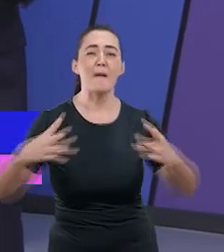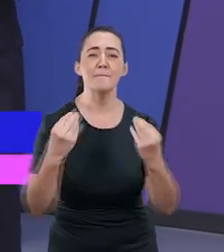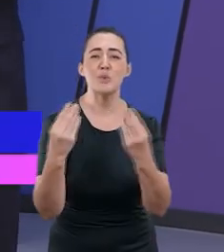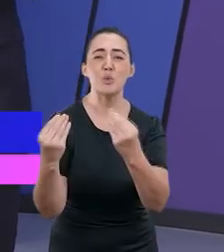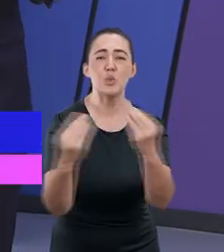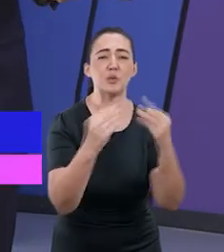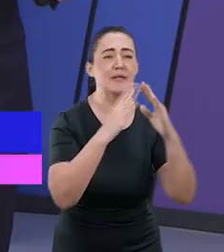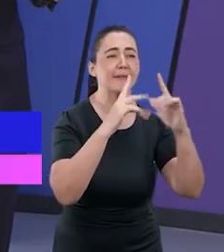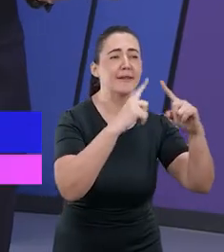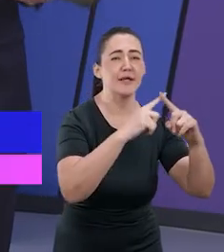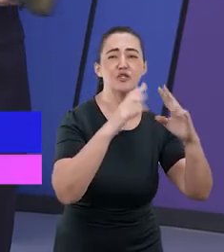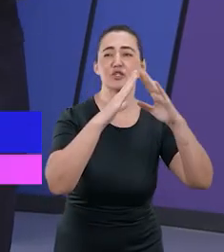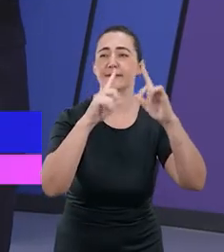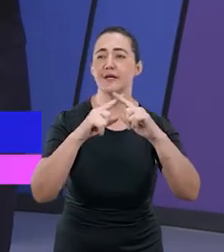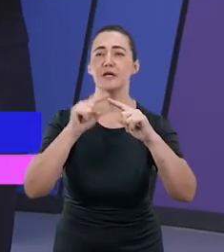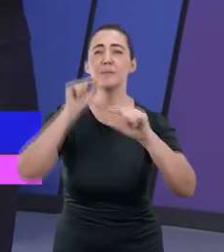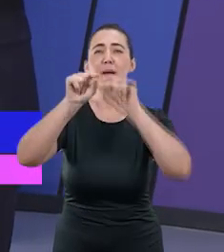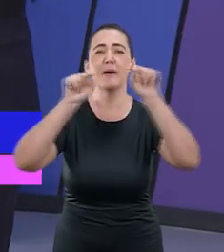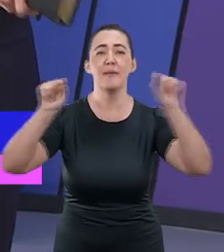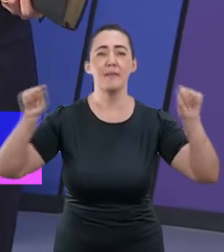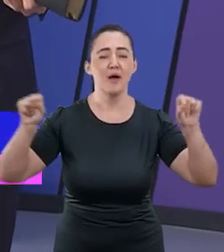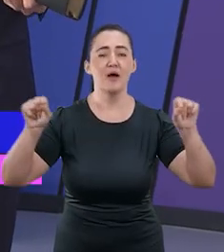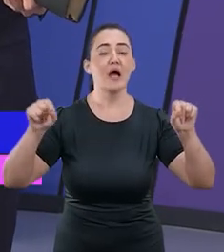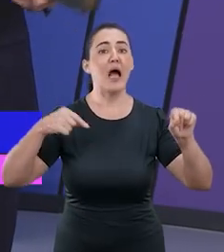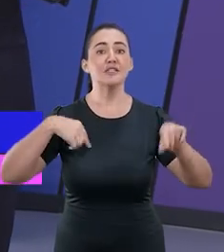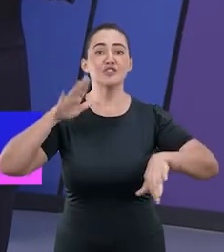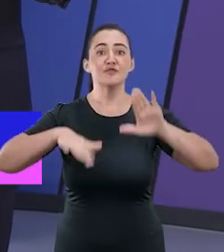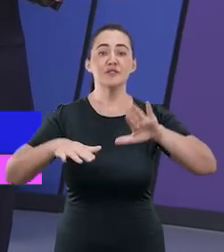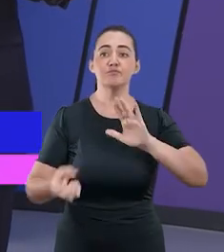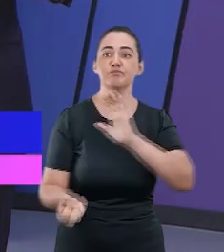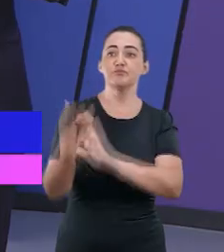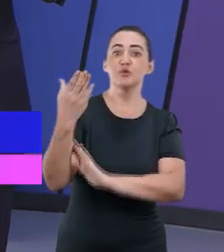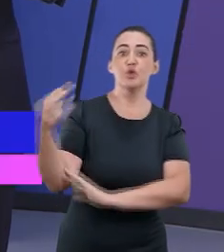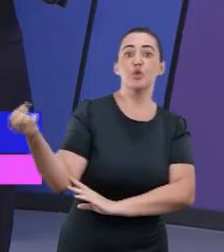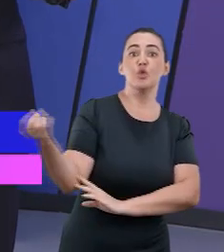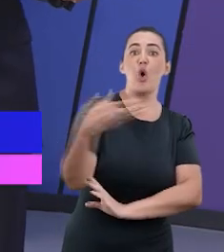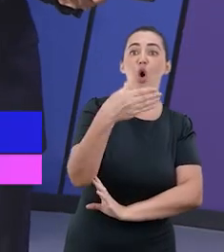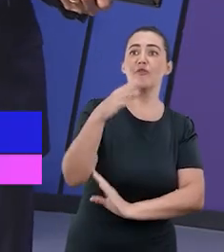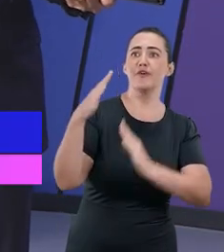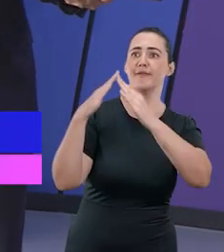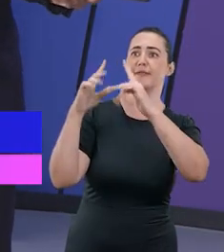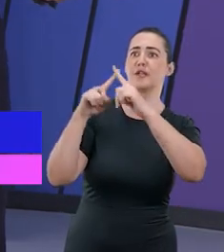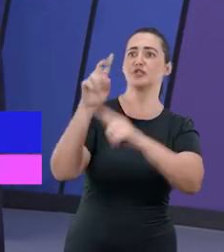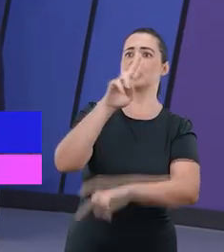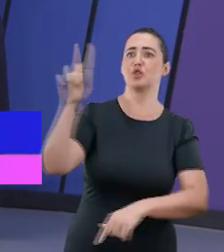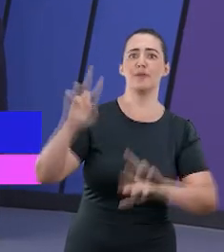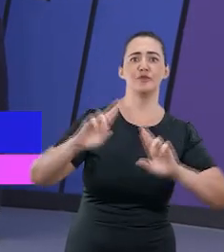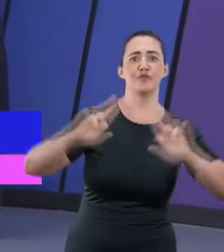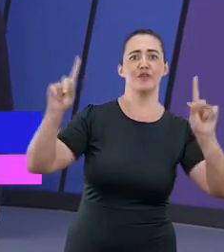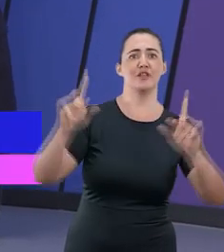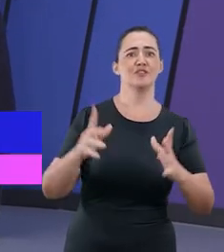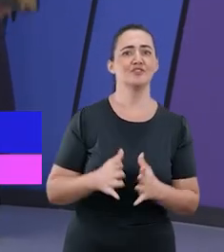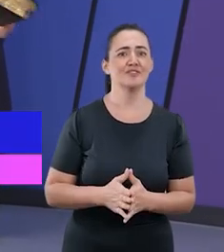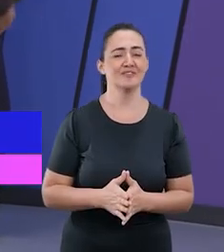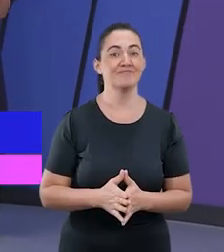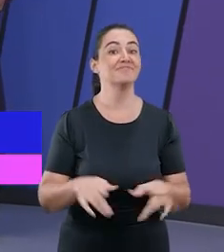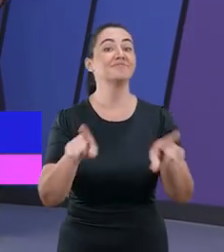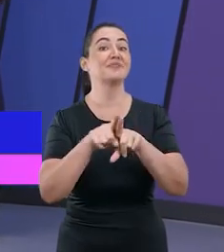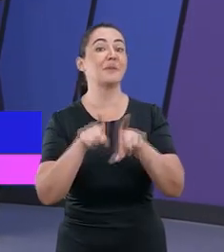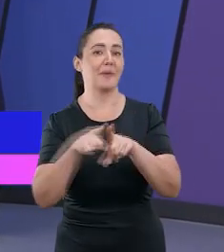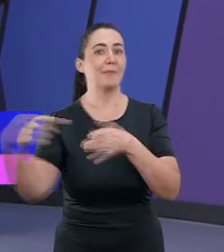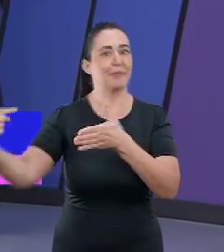vejo um nome novo, algo que eu nunca tinha visto. E a pergunta que muitos fazem é, pastor, qualquer igreja leva para o